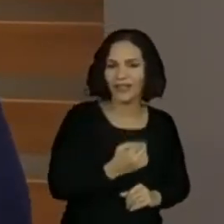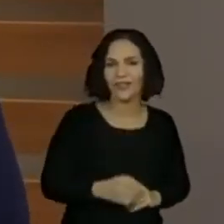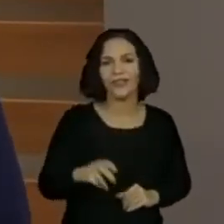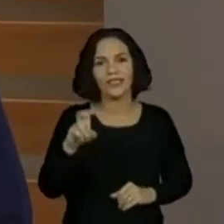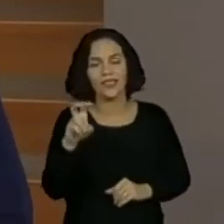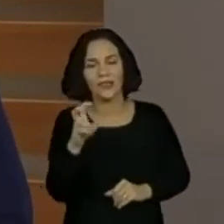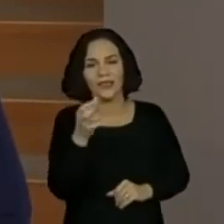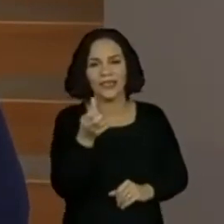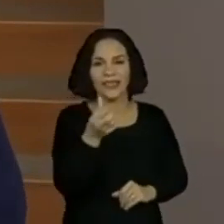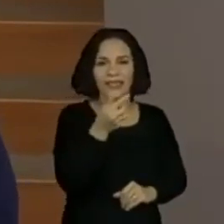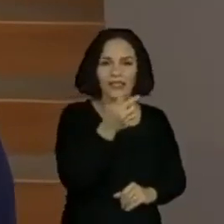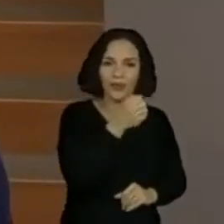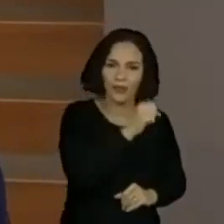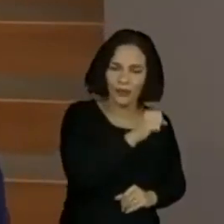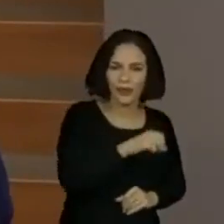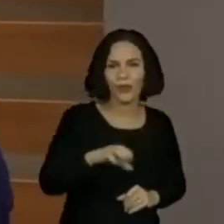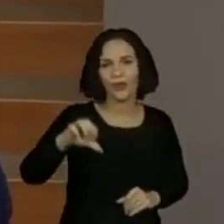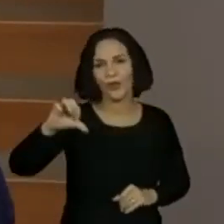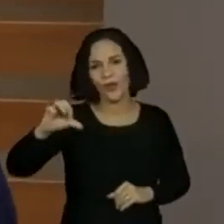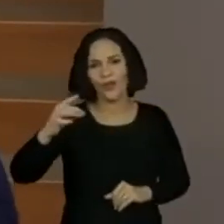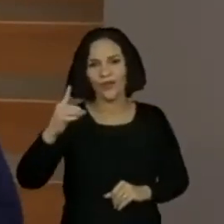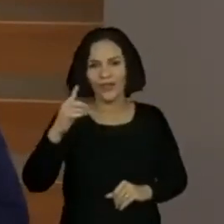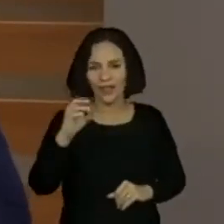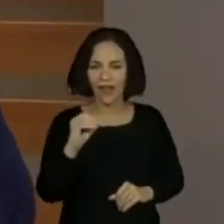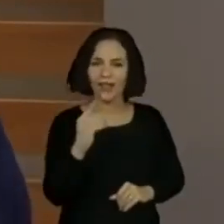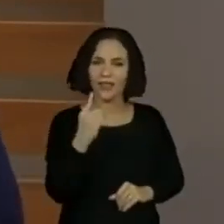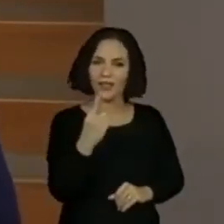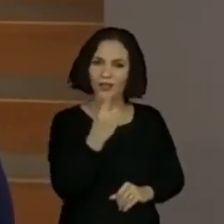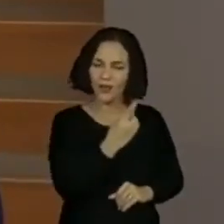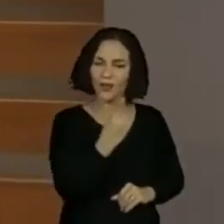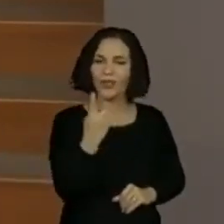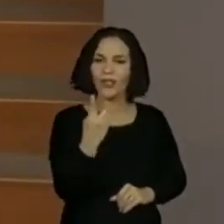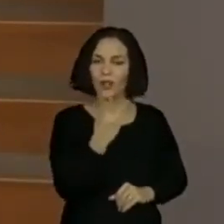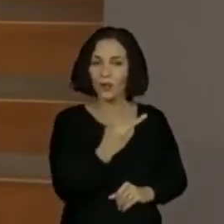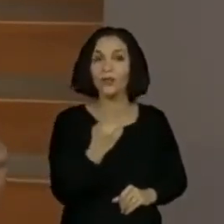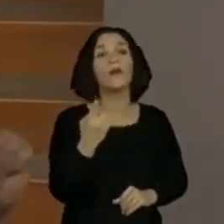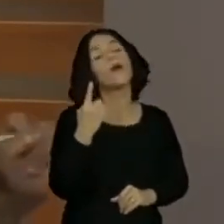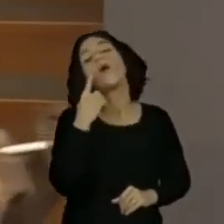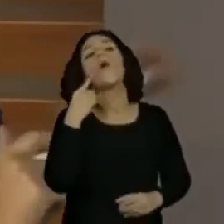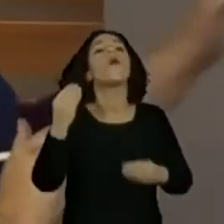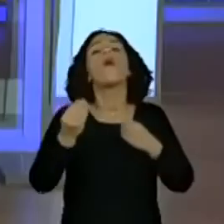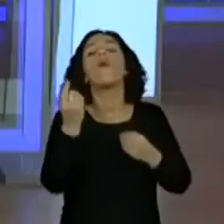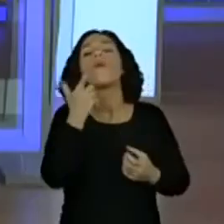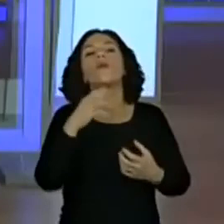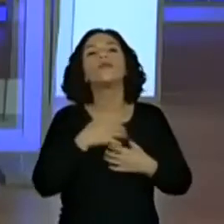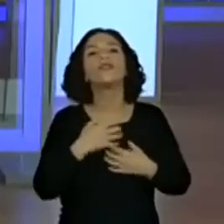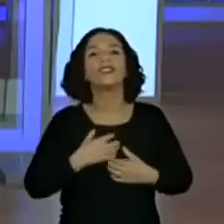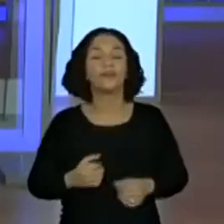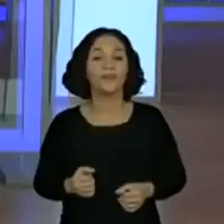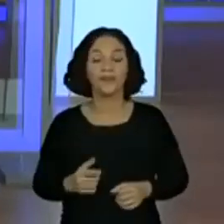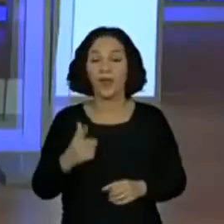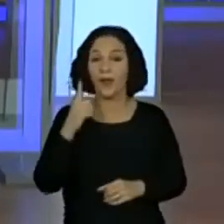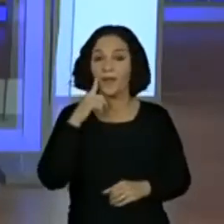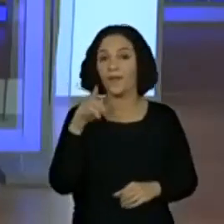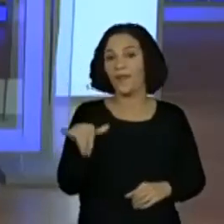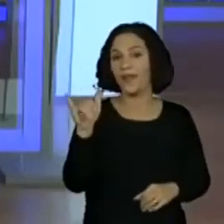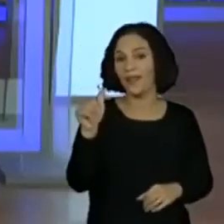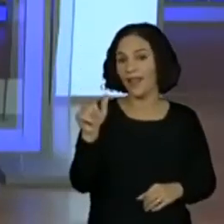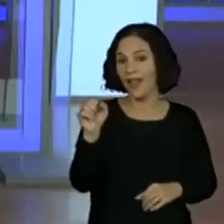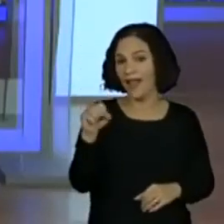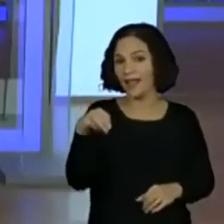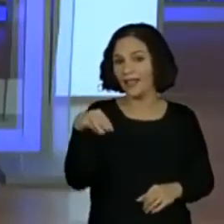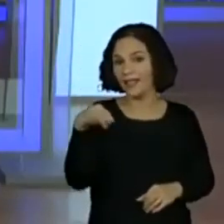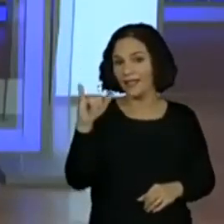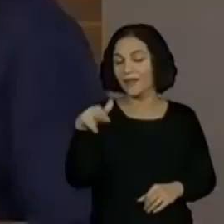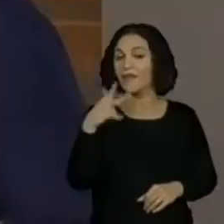8. 9, 10, 11, 12. Tem gente que contou diferente. Você sabe me dizer como eles contaram? A Yasmin disse que ela contou de